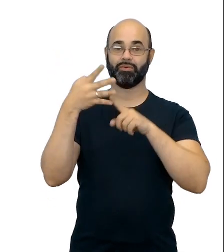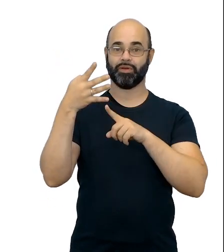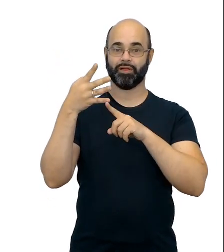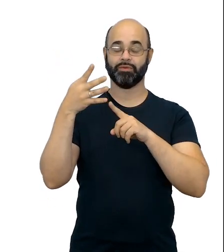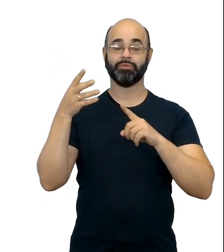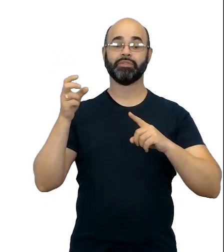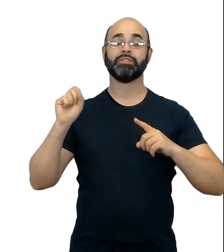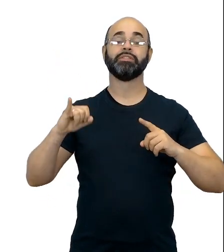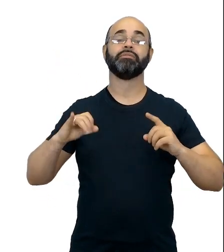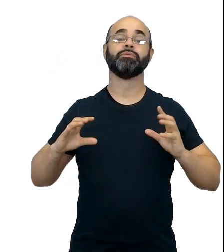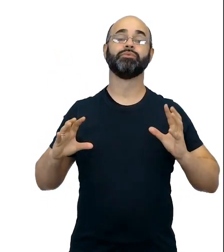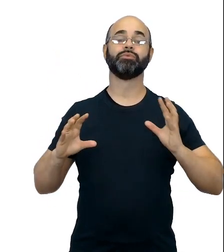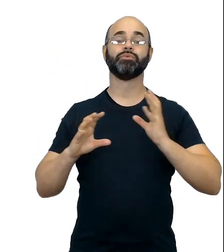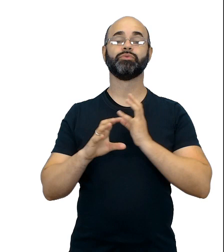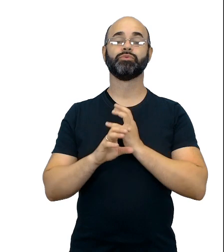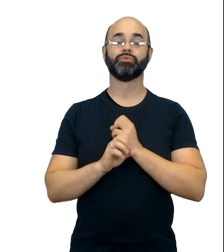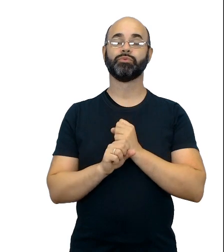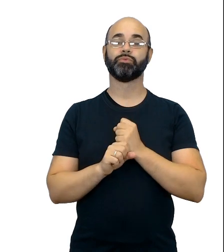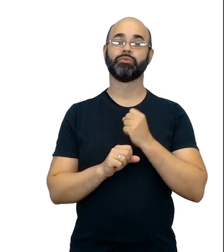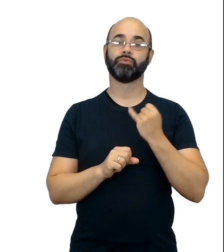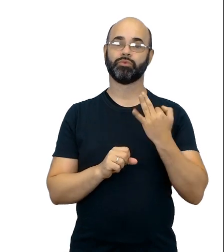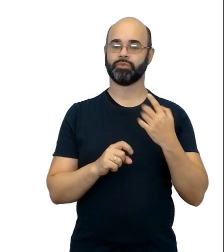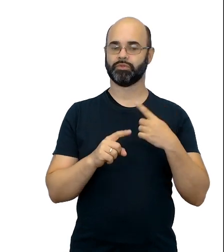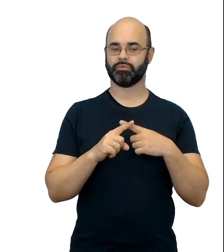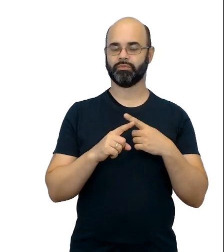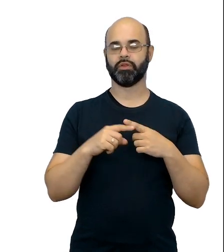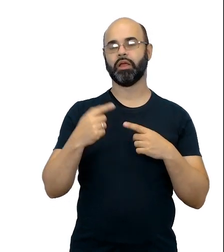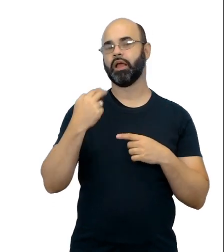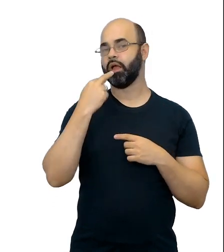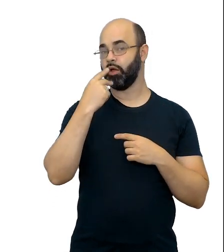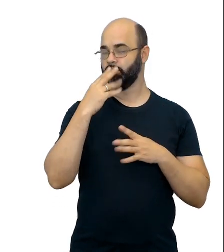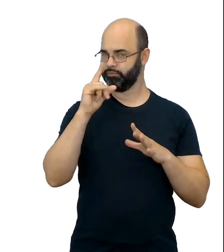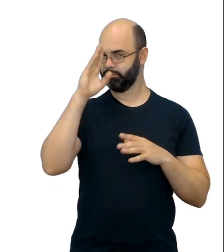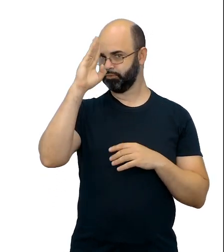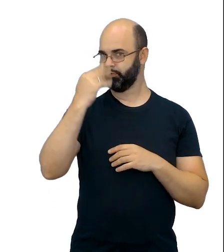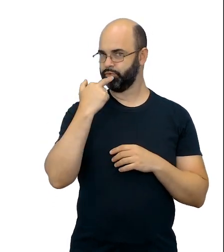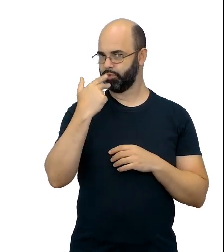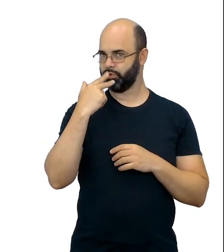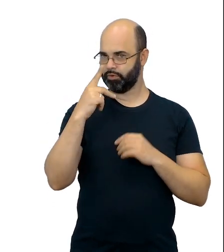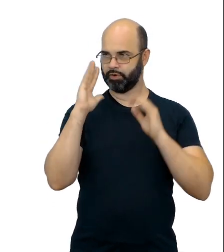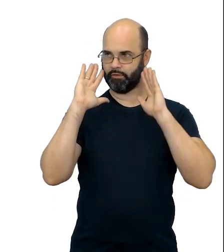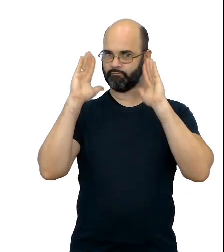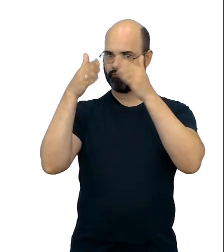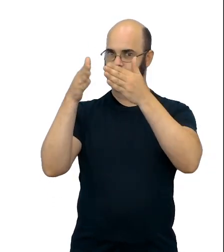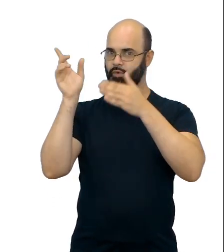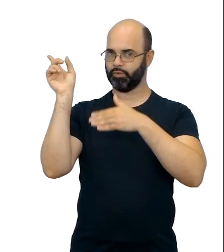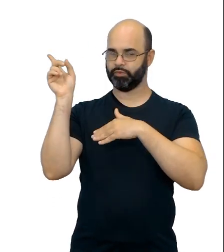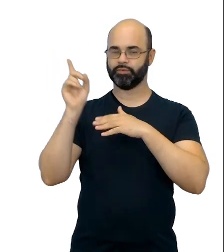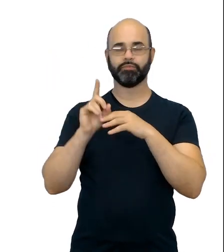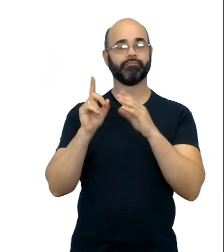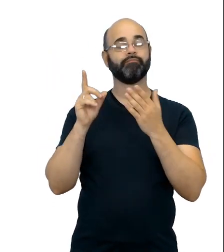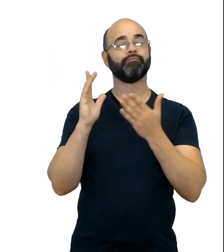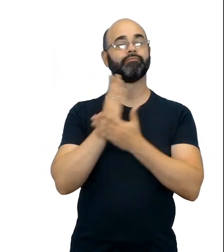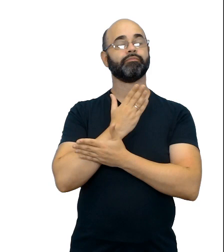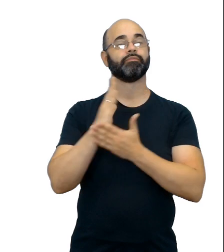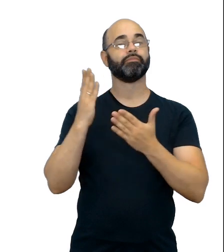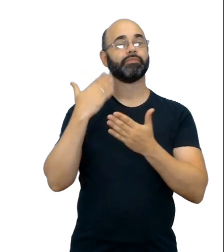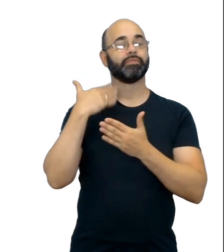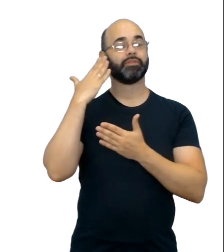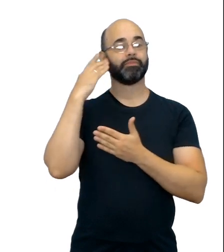figuras, né, considerando as partes coloridas, então, eu preciso saber em quantas partes